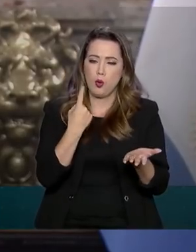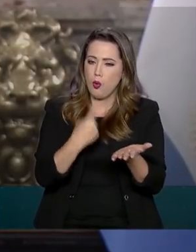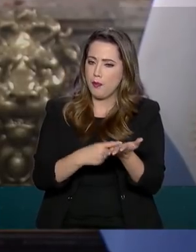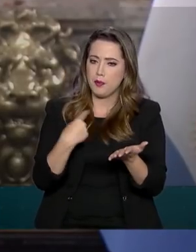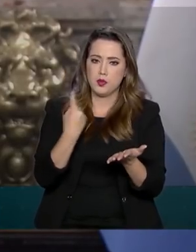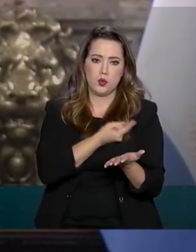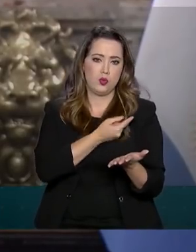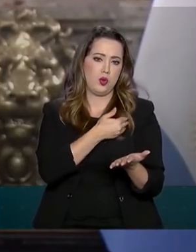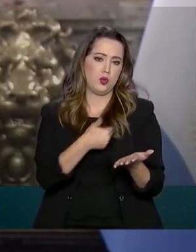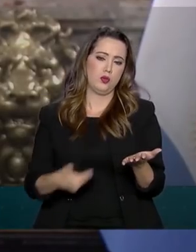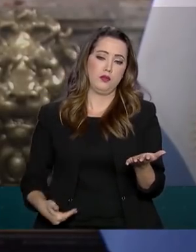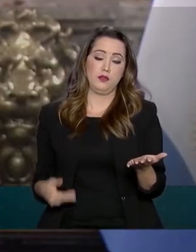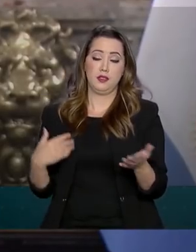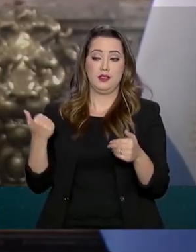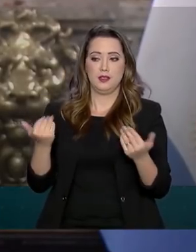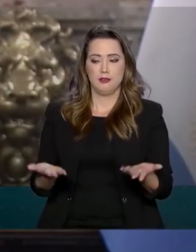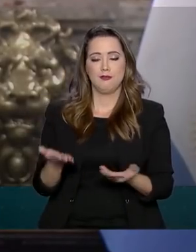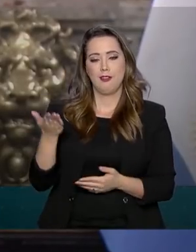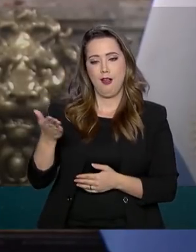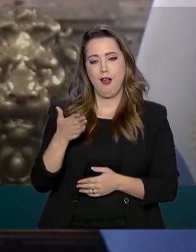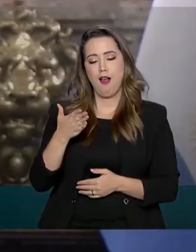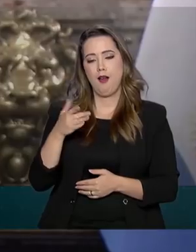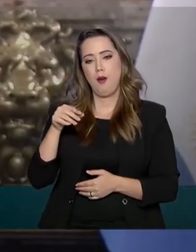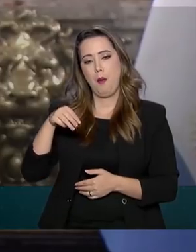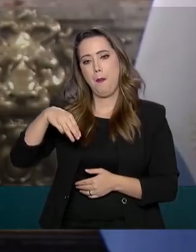governamental. Assim sendo, prezado Macri,